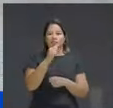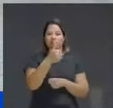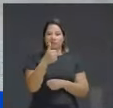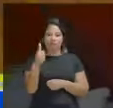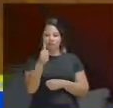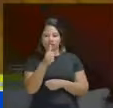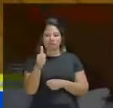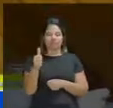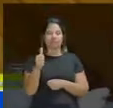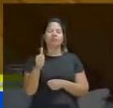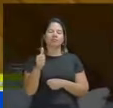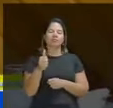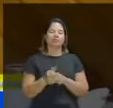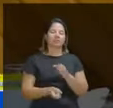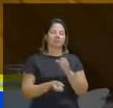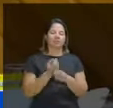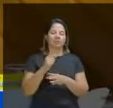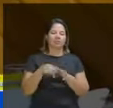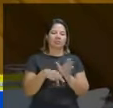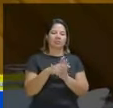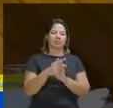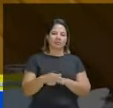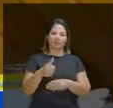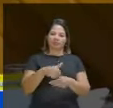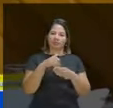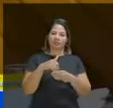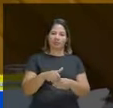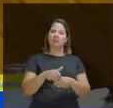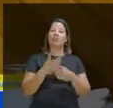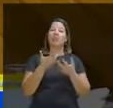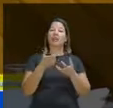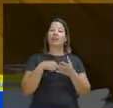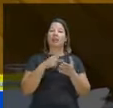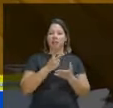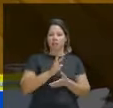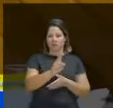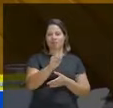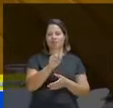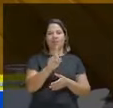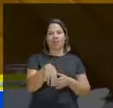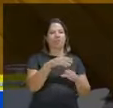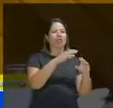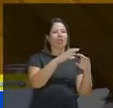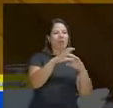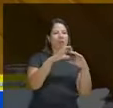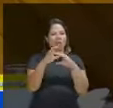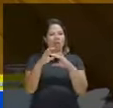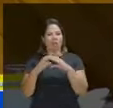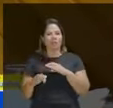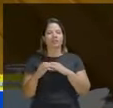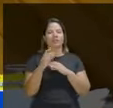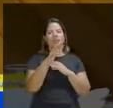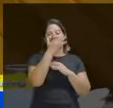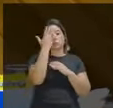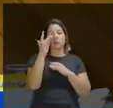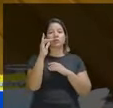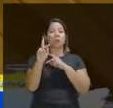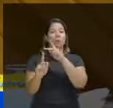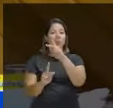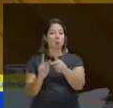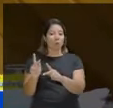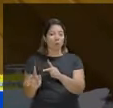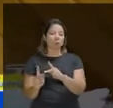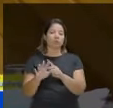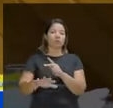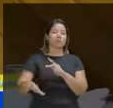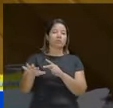387. Nossa missão ela é de atuar como um canal permanente de Foco na juíza comunicação Paola entre o Santos. cidadão e as unidades da Justiça Eleitoral do